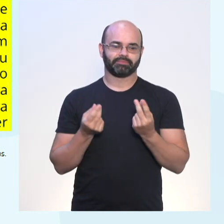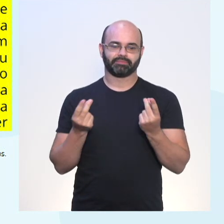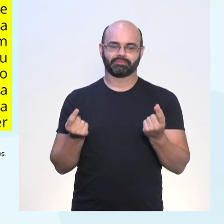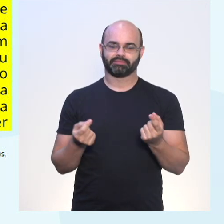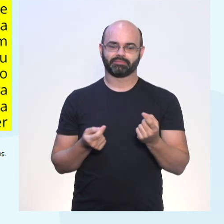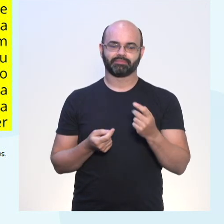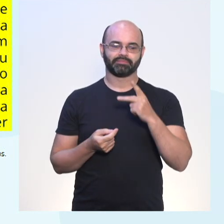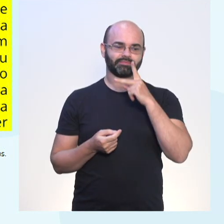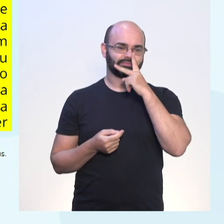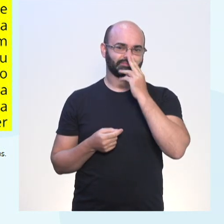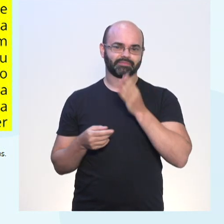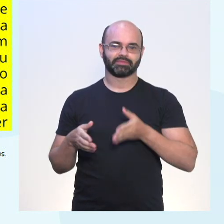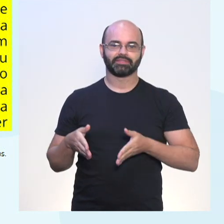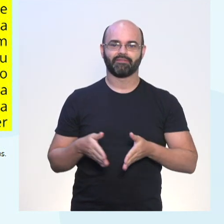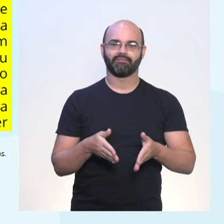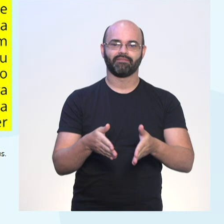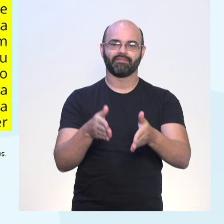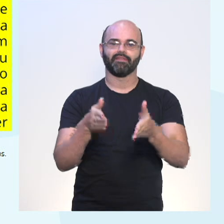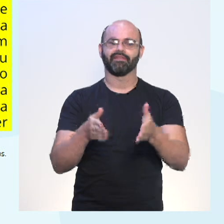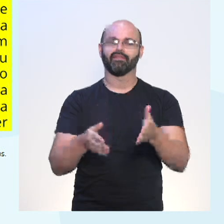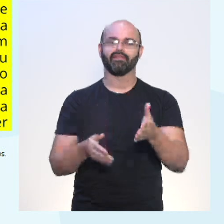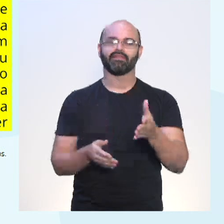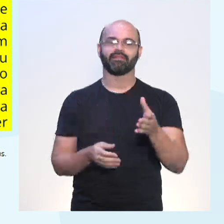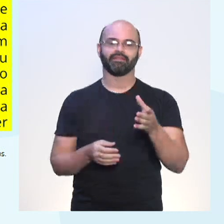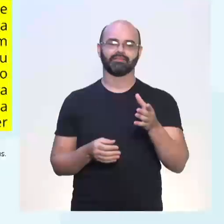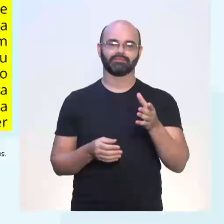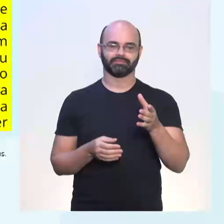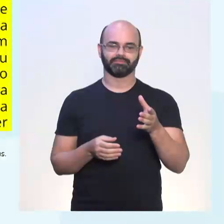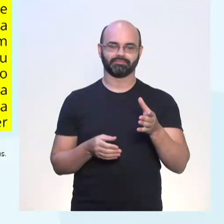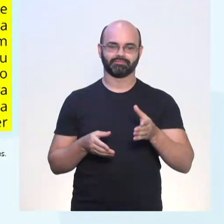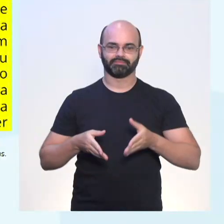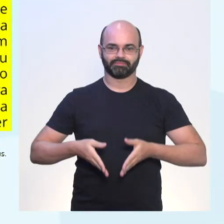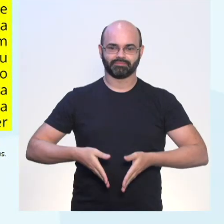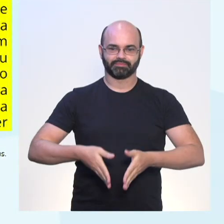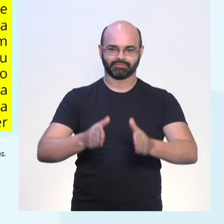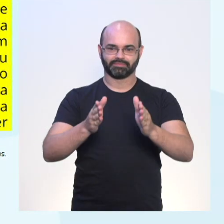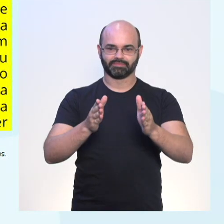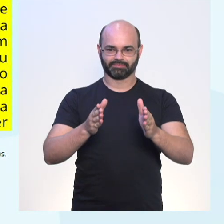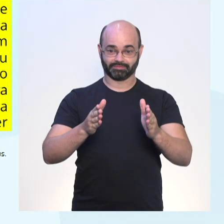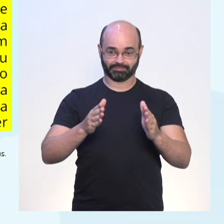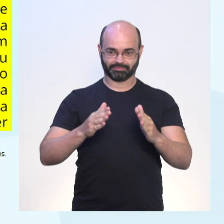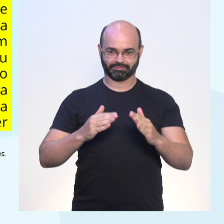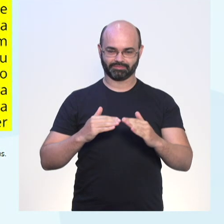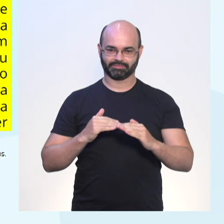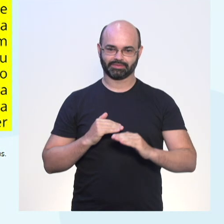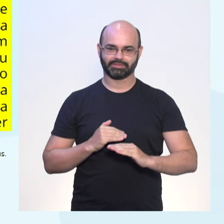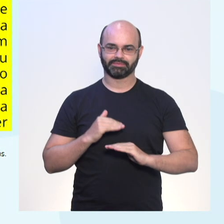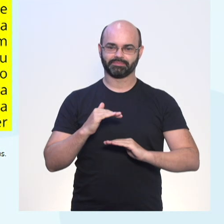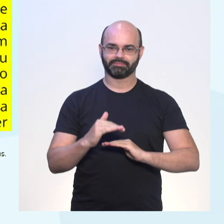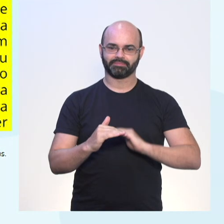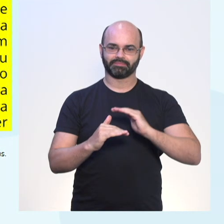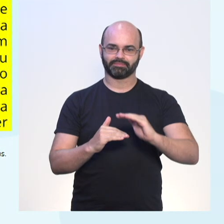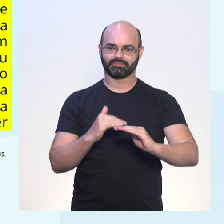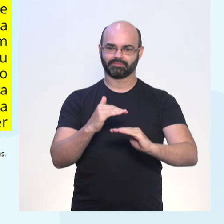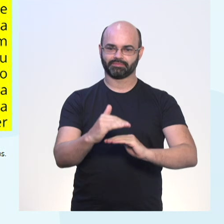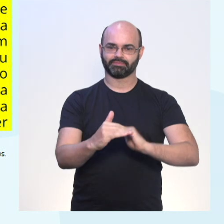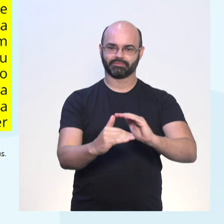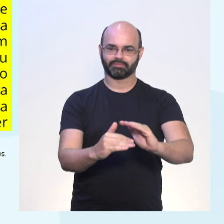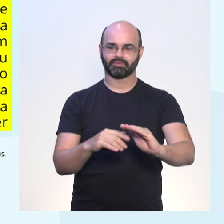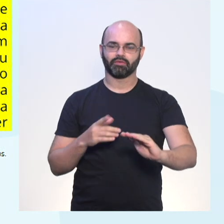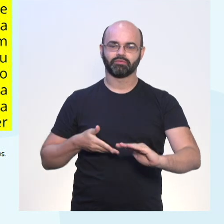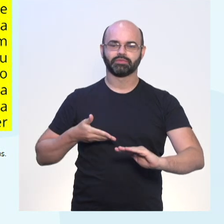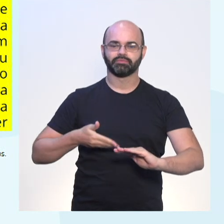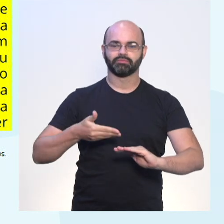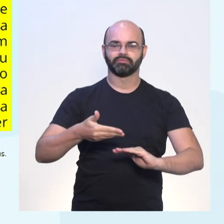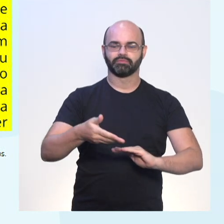de caminho, né, de palmilhar, né, para recuperar